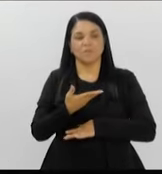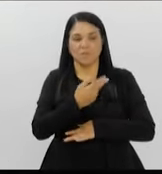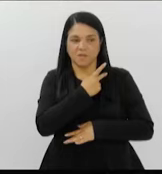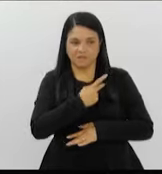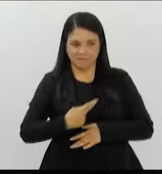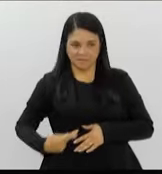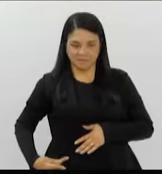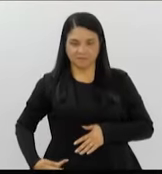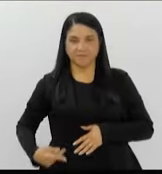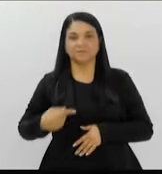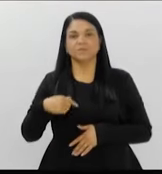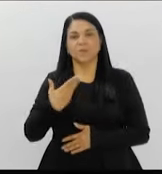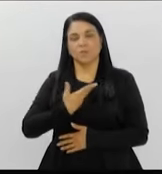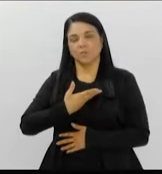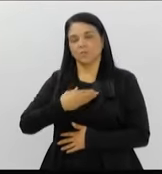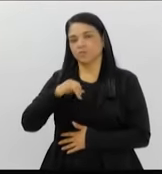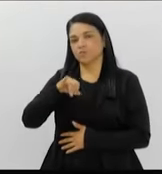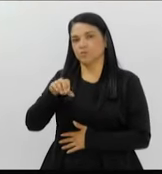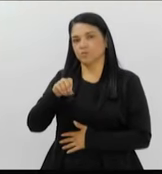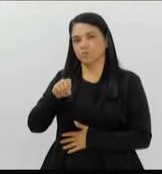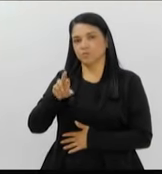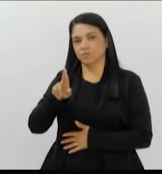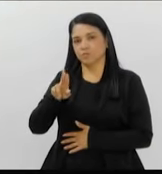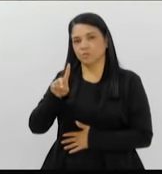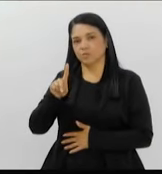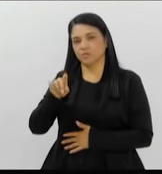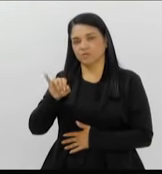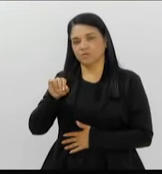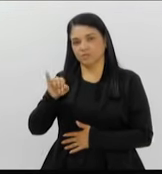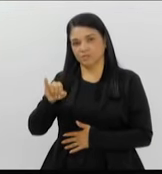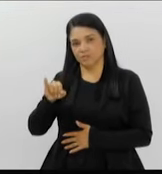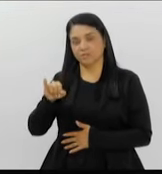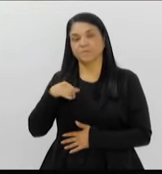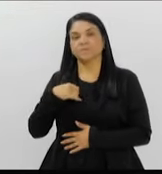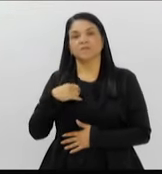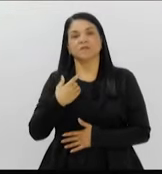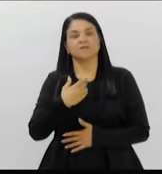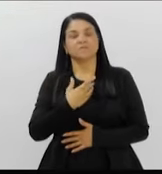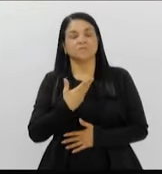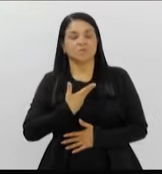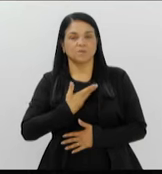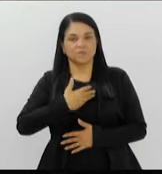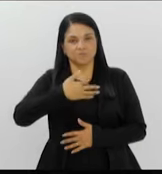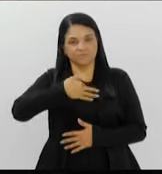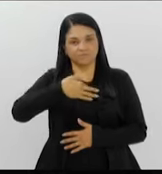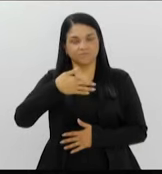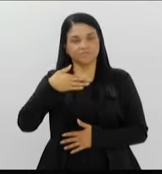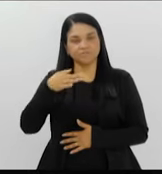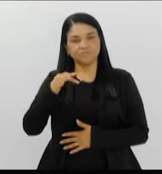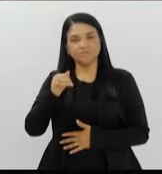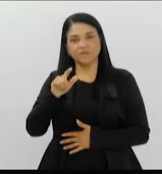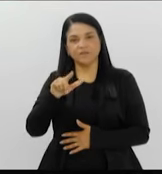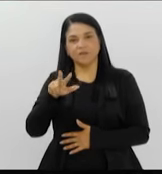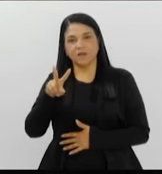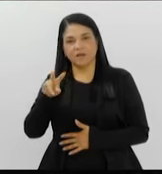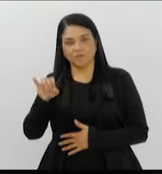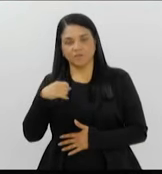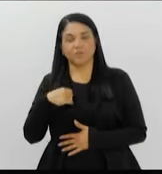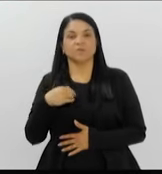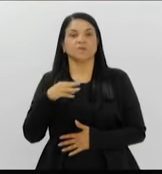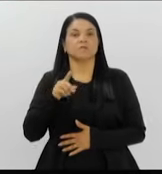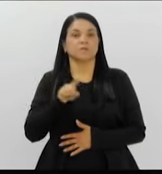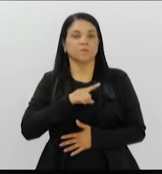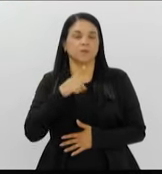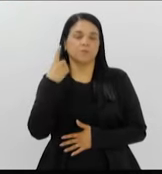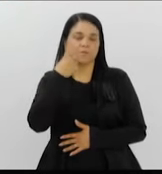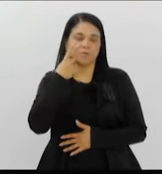amigo deputado Jordi, meu amigo deputado Flávio Serafini. Parabéns, deputado Muni Neto. Transmita ao meu colega, eu sou